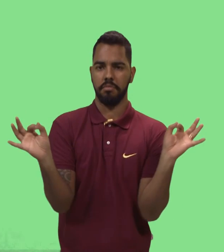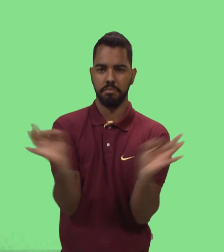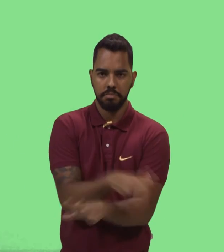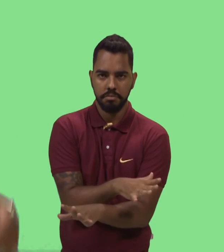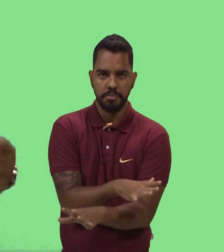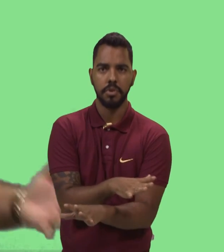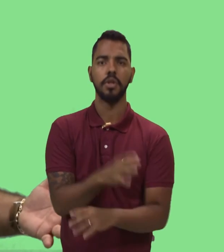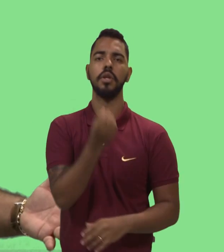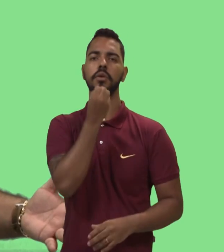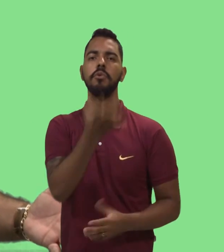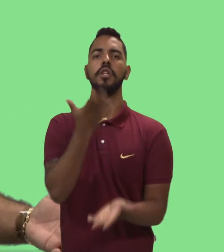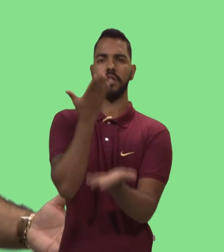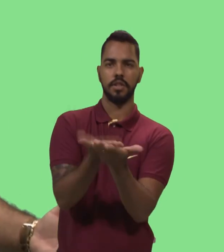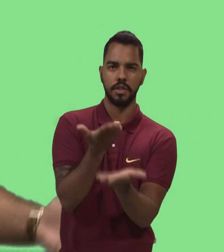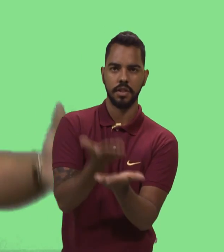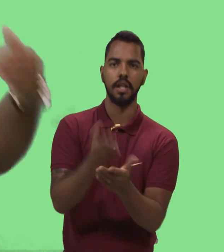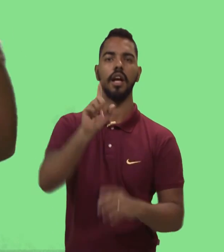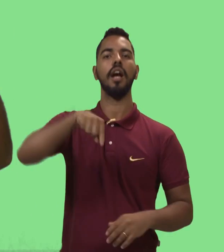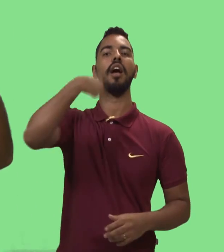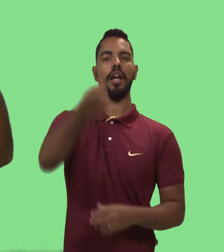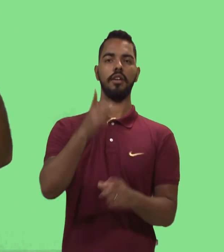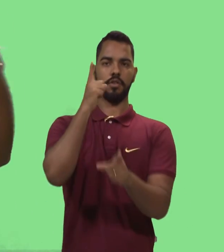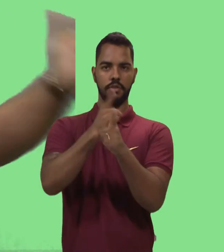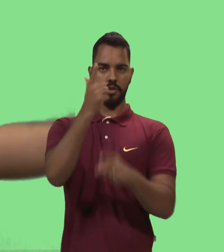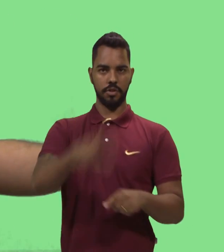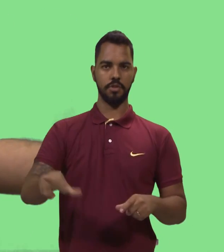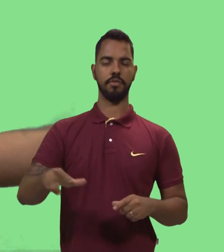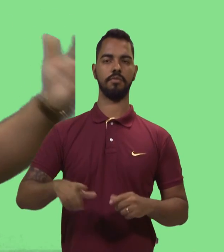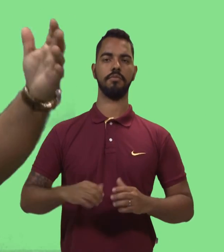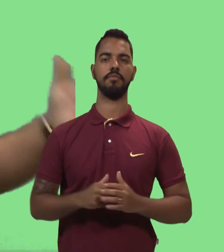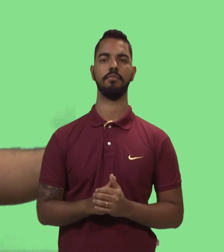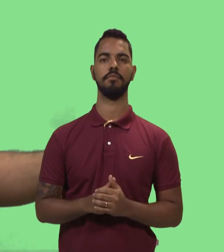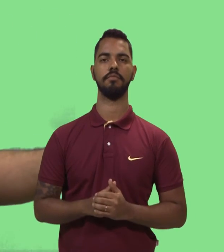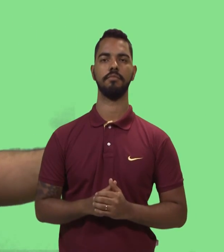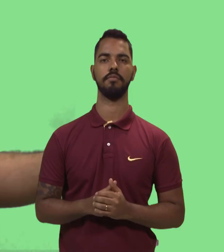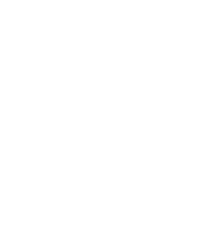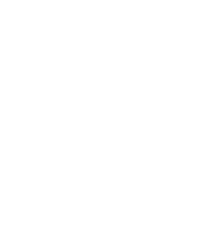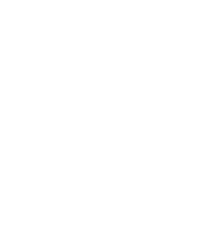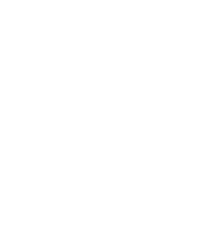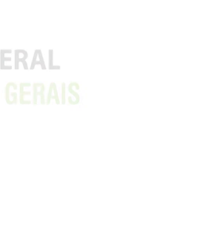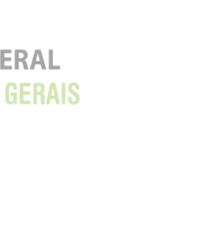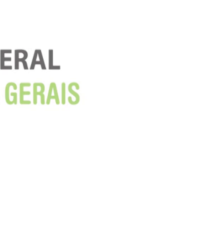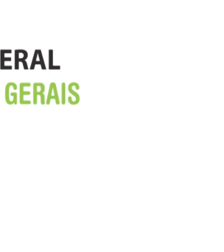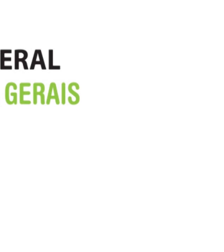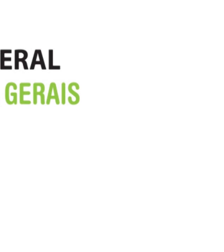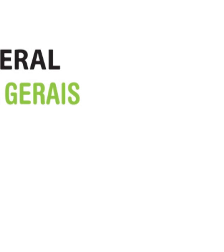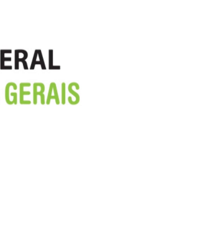conhecimento. Por enquanto é só, e bons estudos e até a próxima.